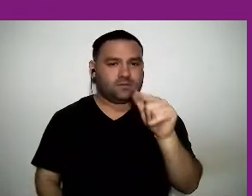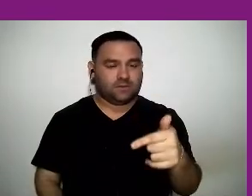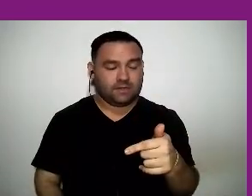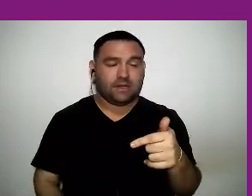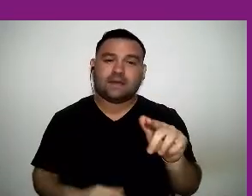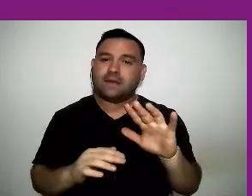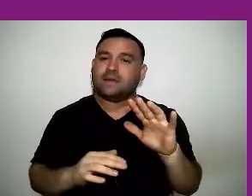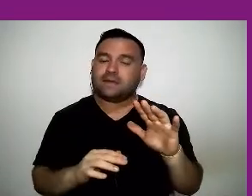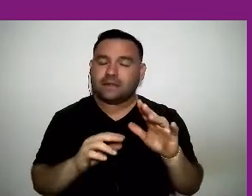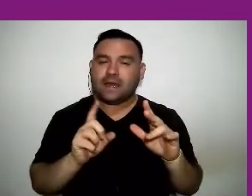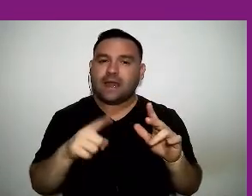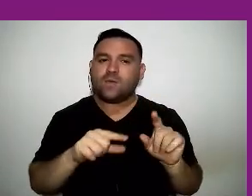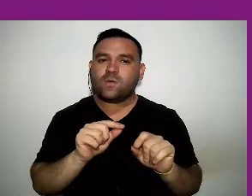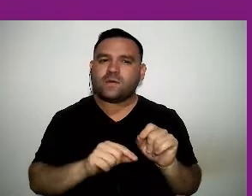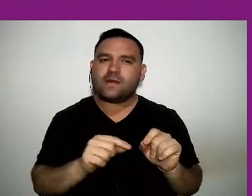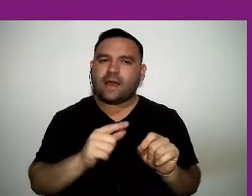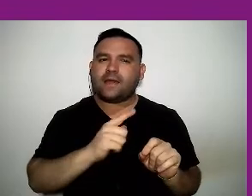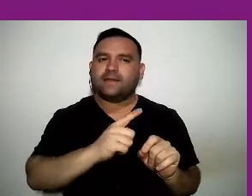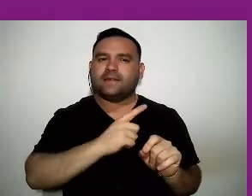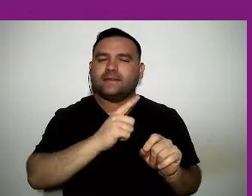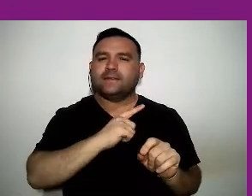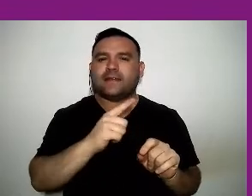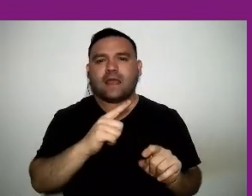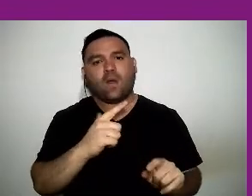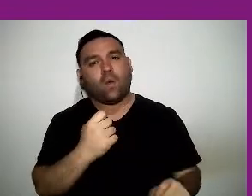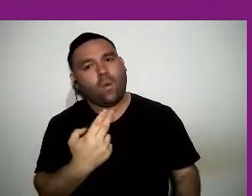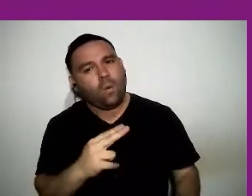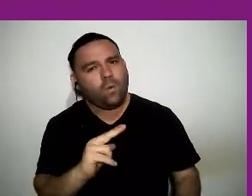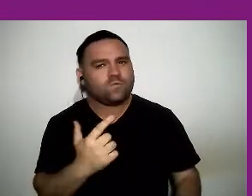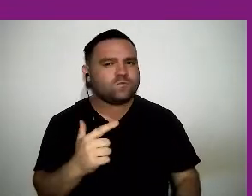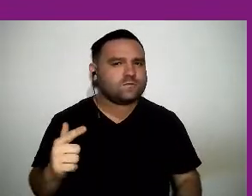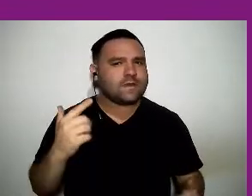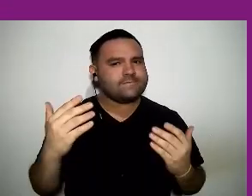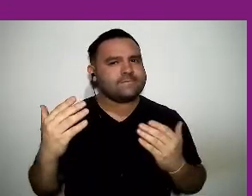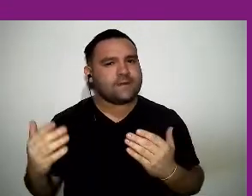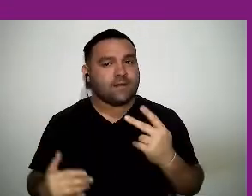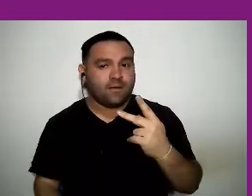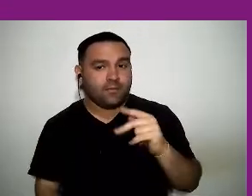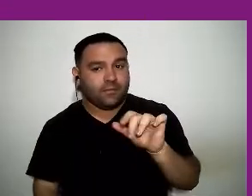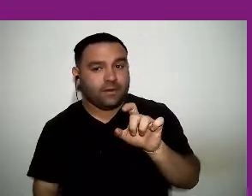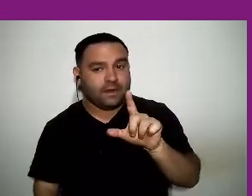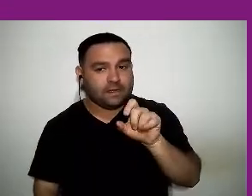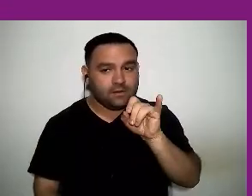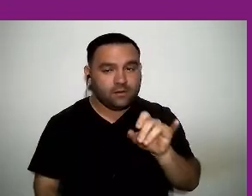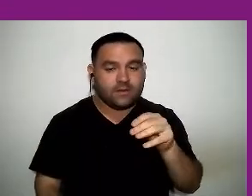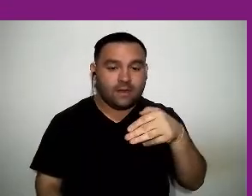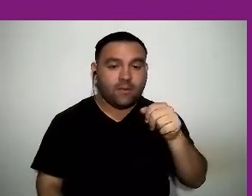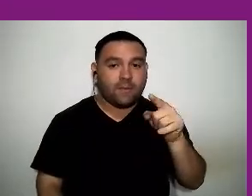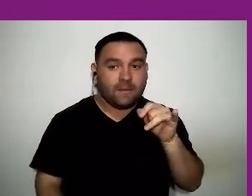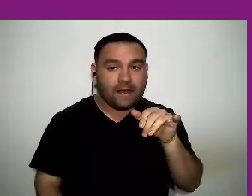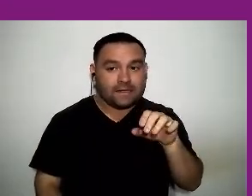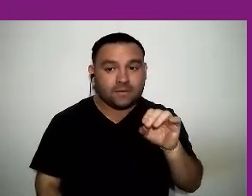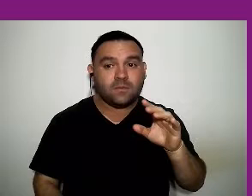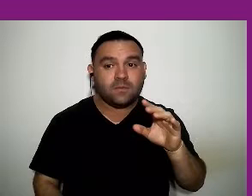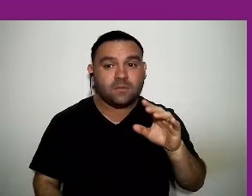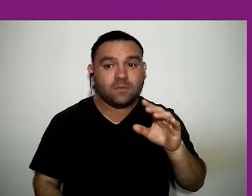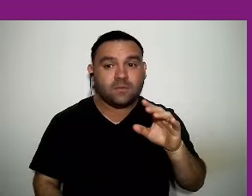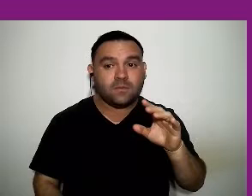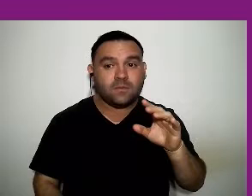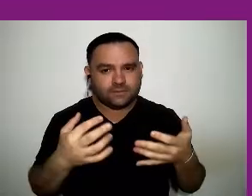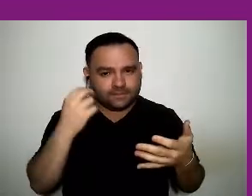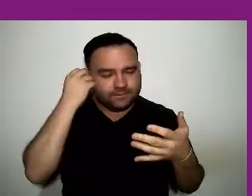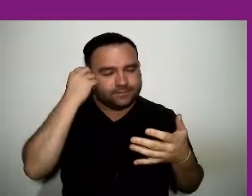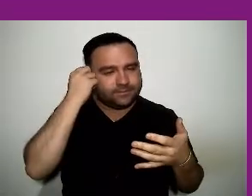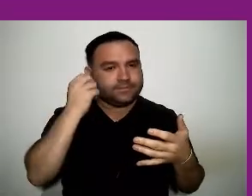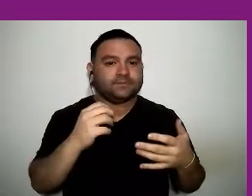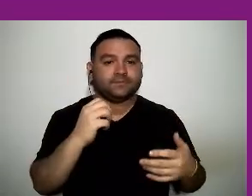se efetivamente ele existia ou não. O professor Pelosi, o professor Máximo já falaram